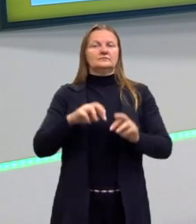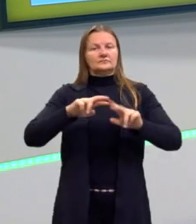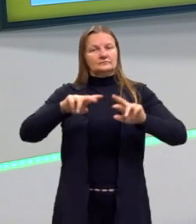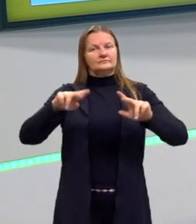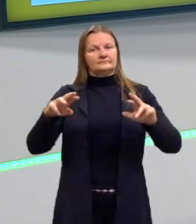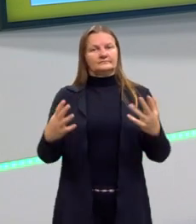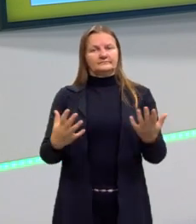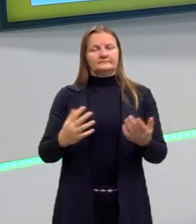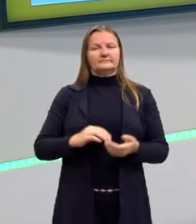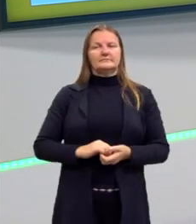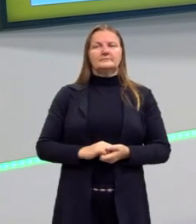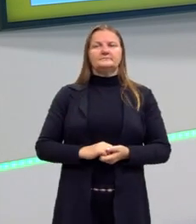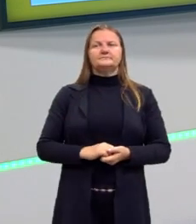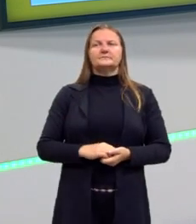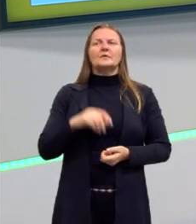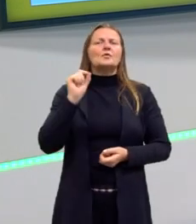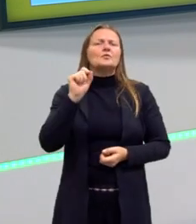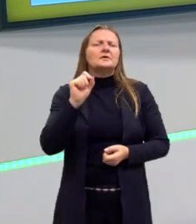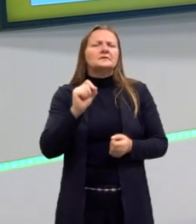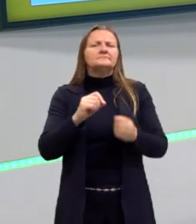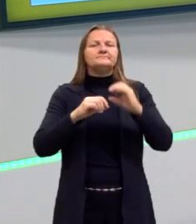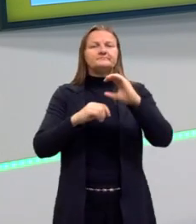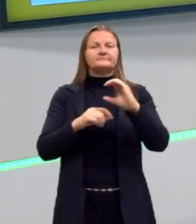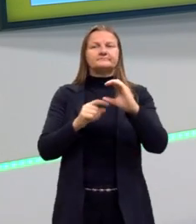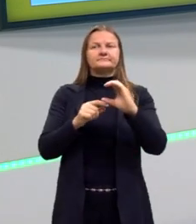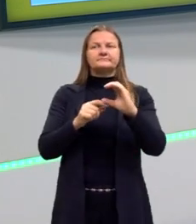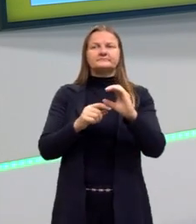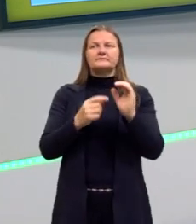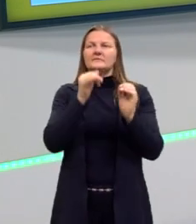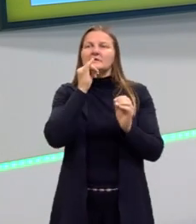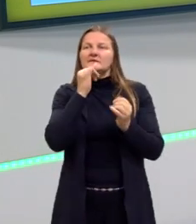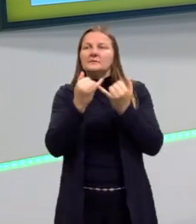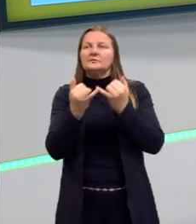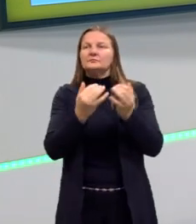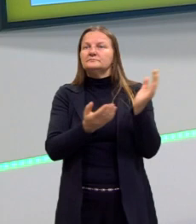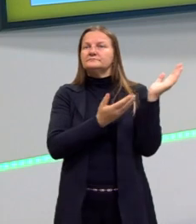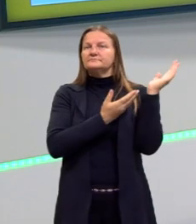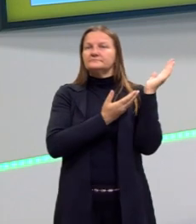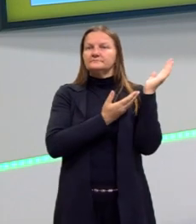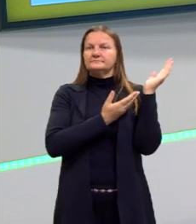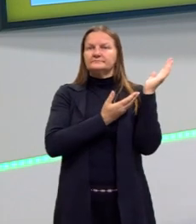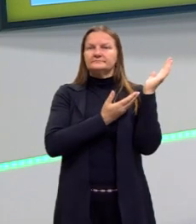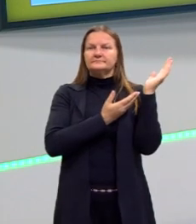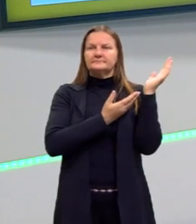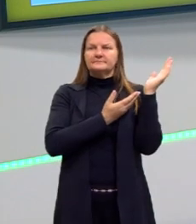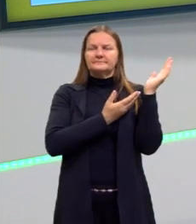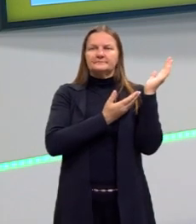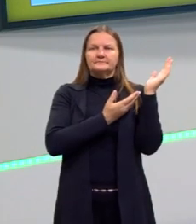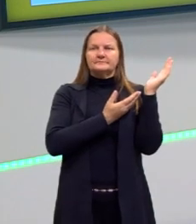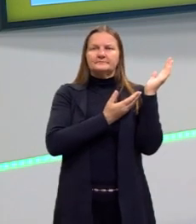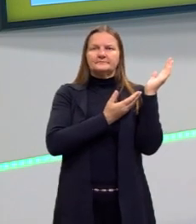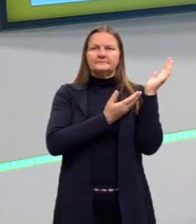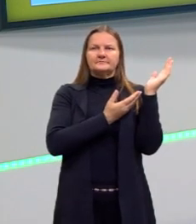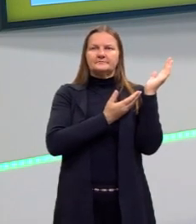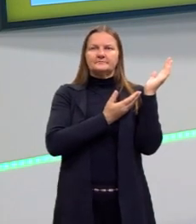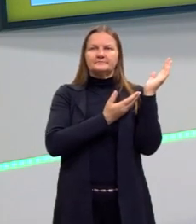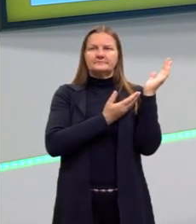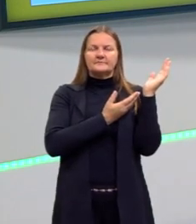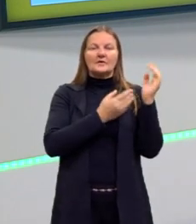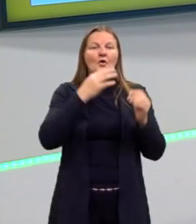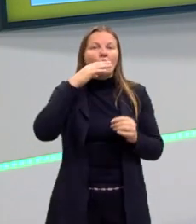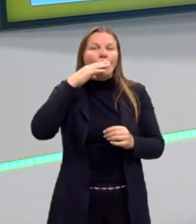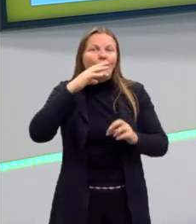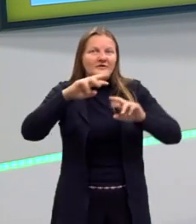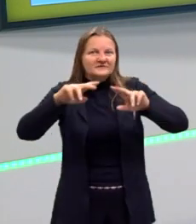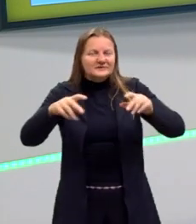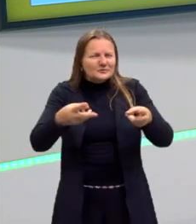e quaternários o que que são essas carbonos aqui eu trouxe um exemplo para a gente entender com mudança de cor para ficar